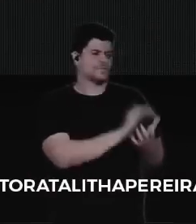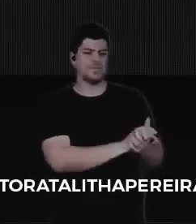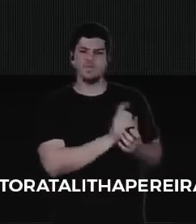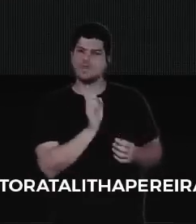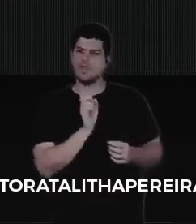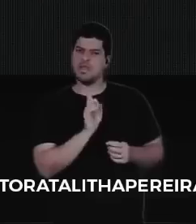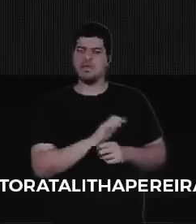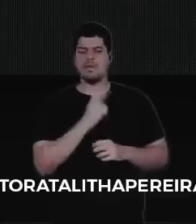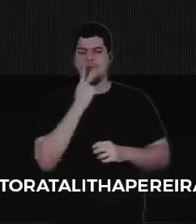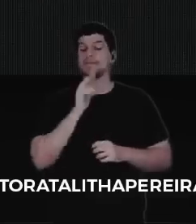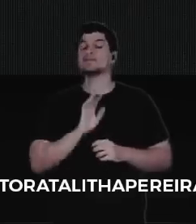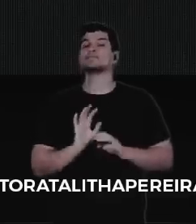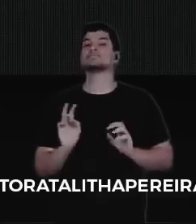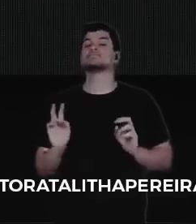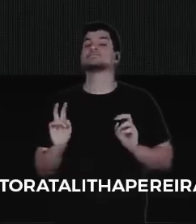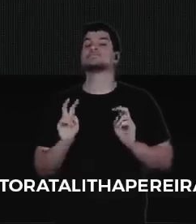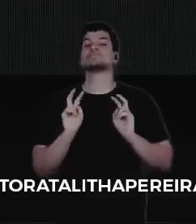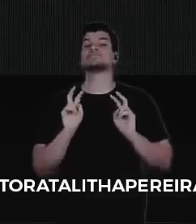Faz cara de paisagem.